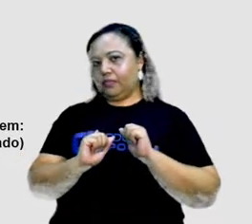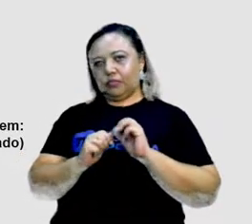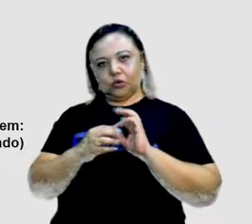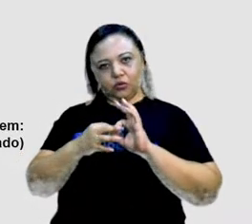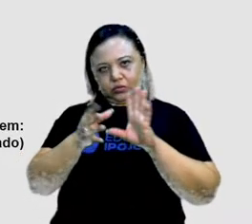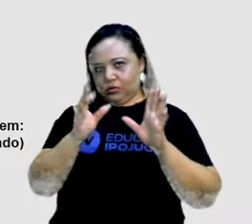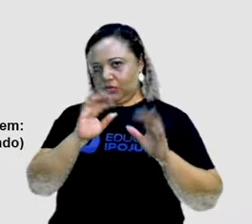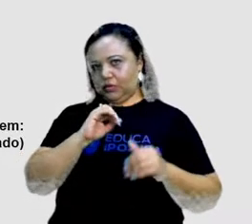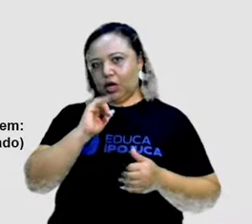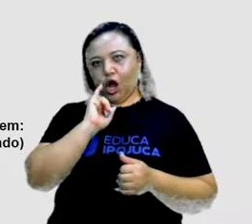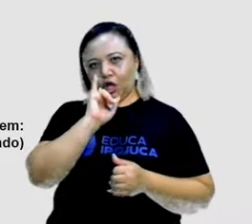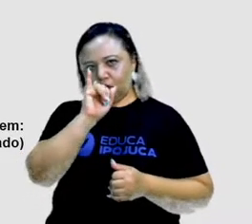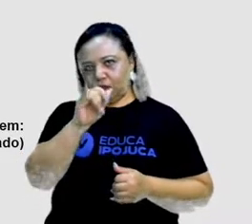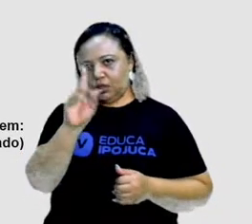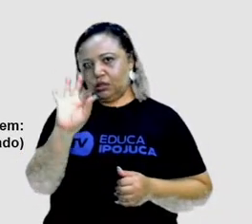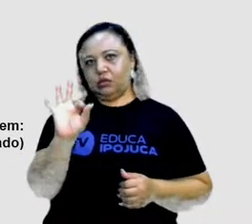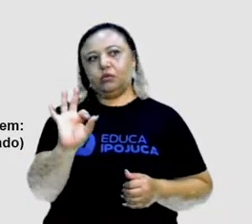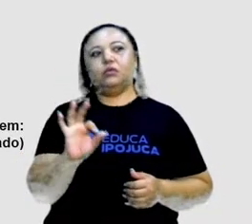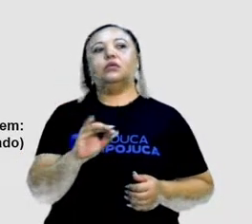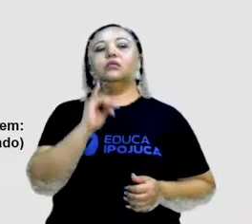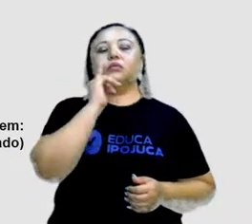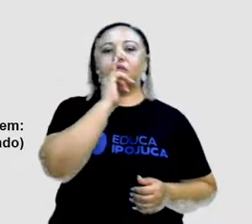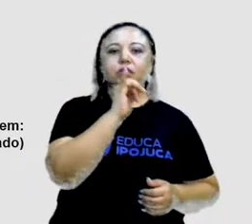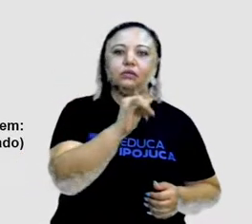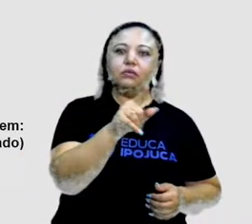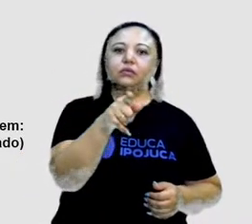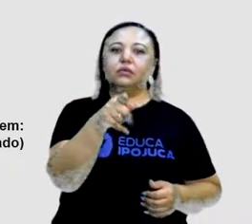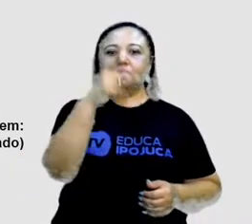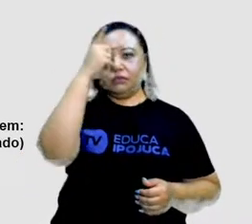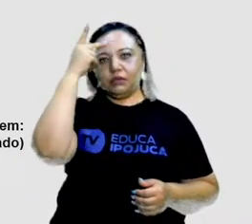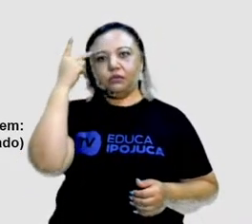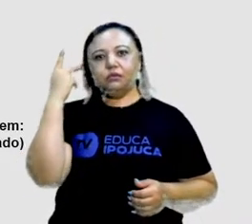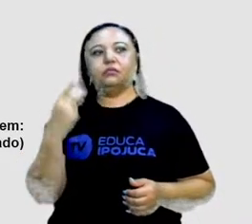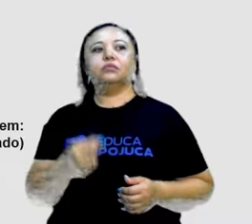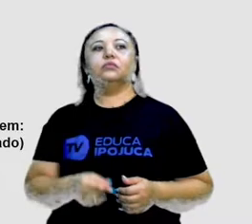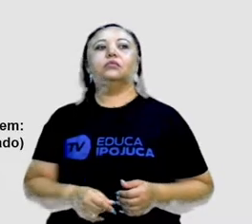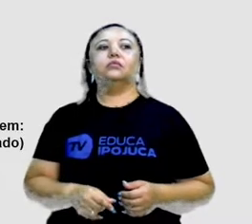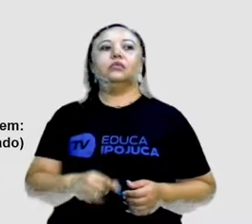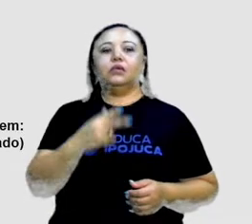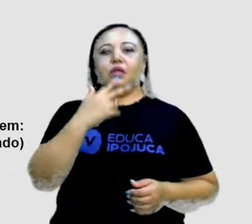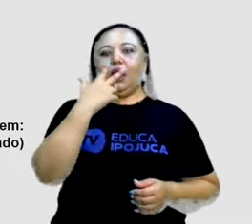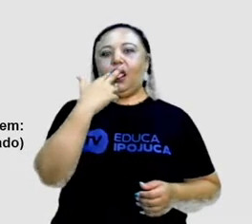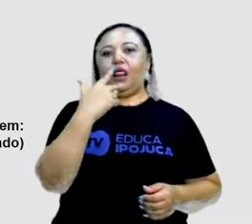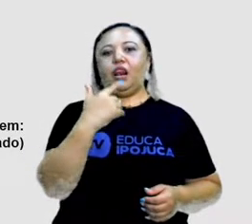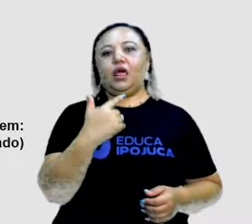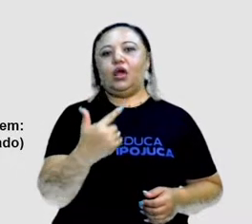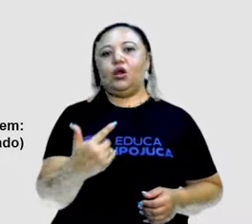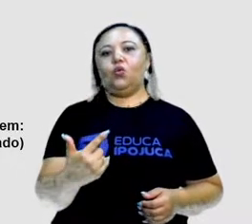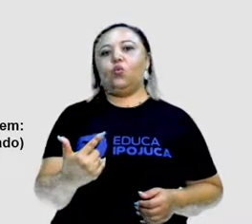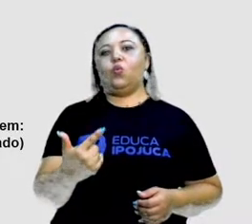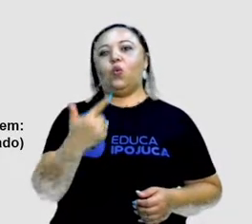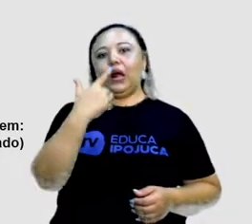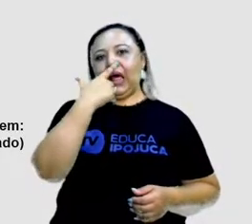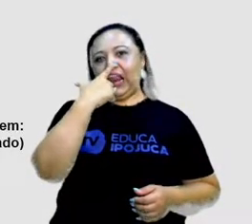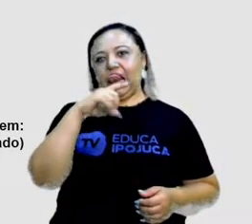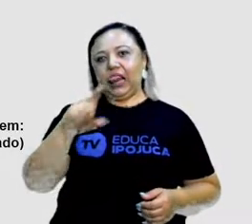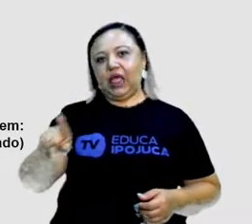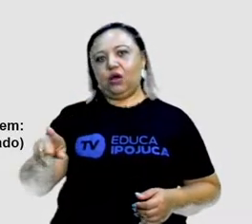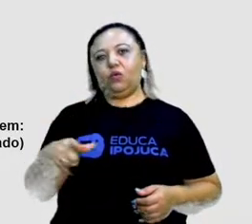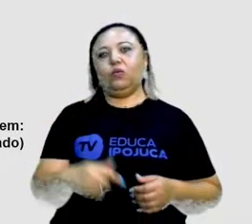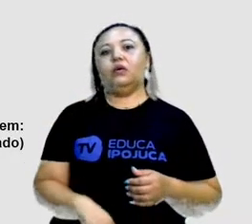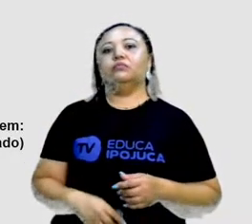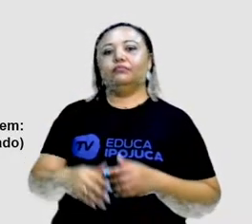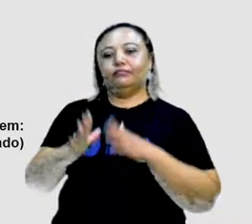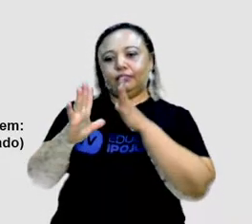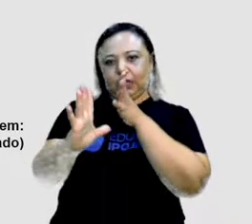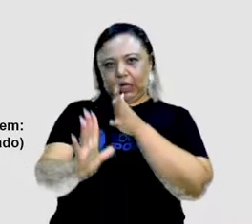aconteceu por lá. É uma pena. Eu só posso dizer que essa pessoa é uma língua de trapo, uma linguaruda. Nunca rimos